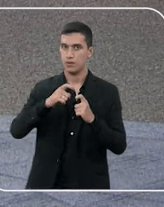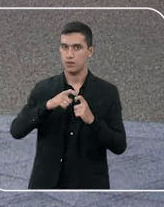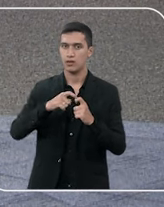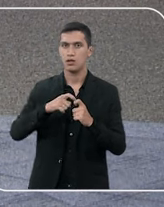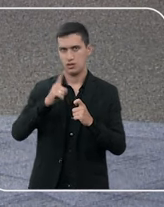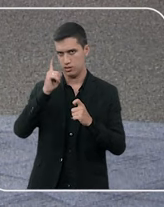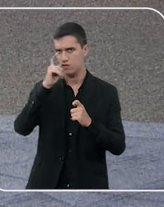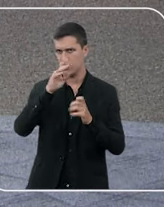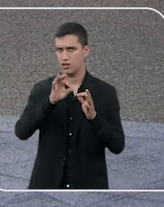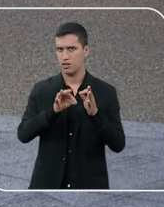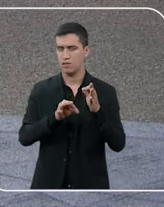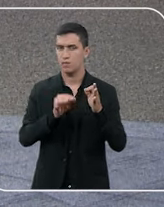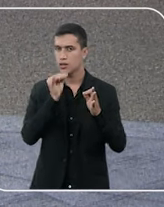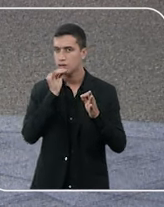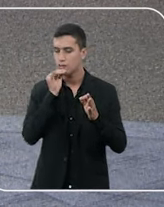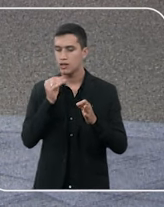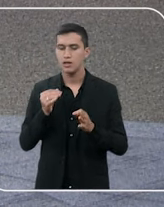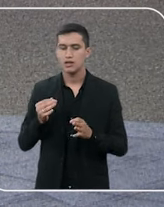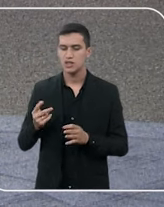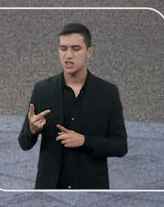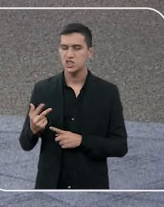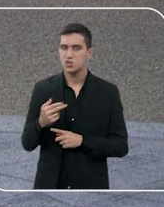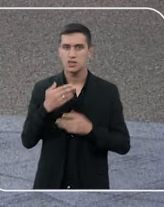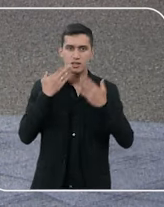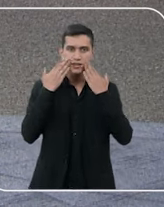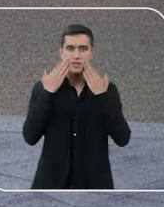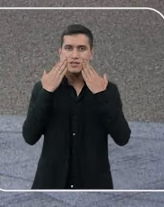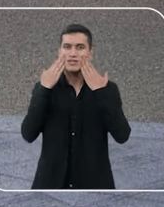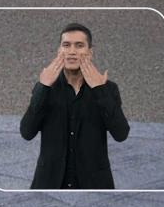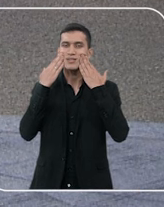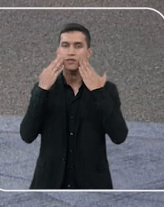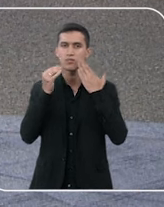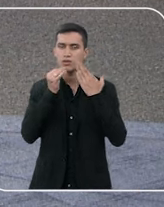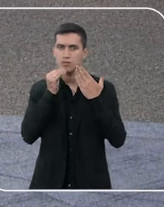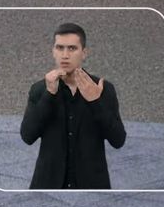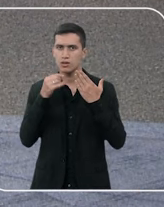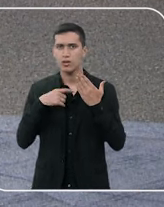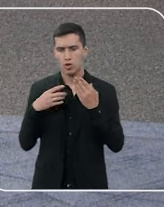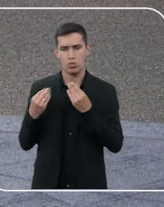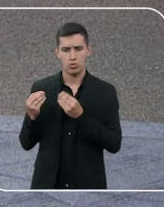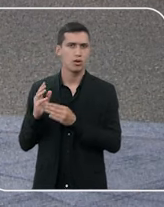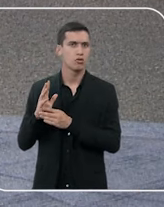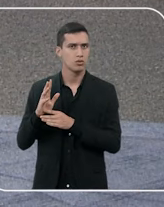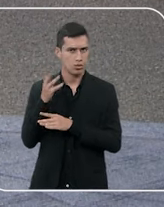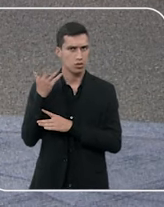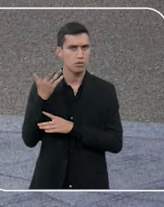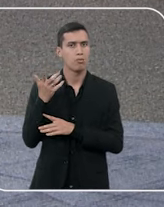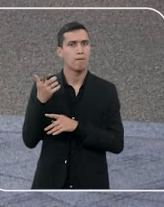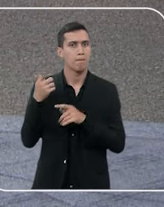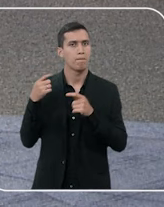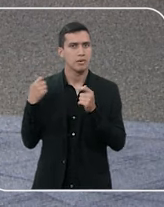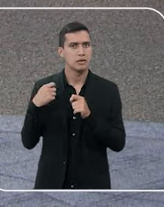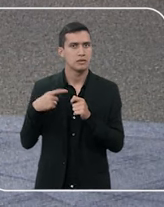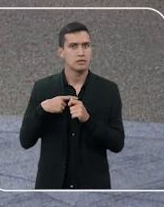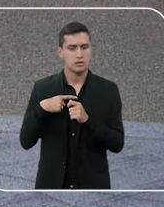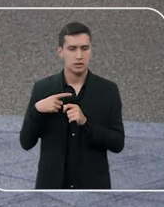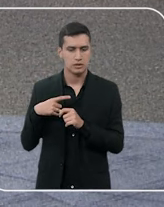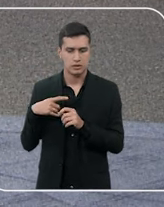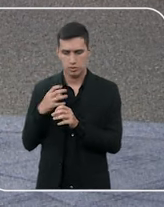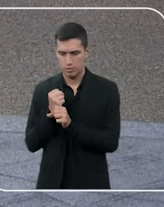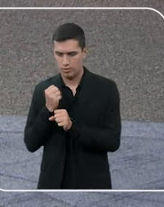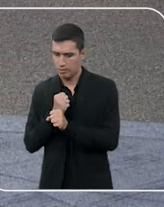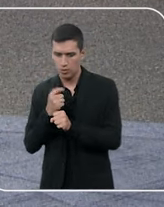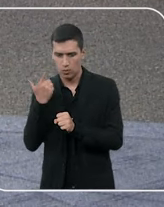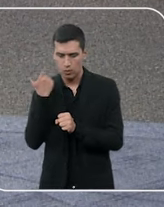né? Numa cirurgia plástica, por exemplo, há muitos fatores que precisam, né, ser somados para se chegar a um